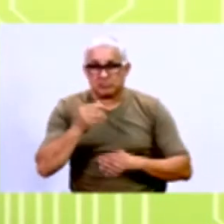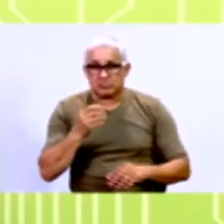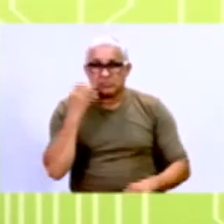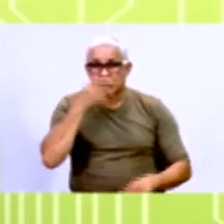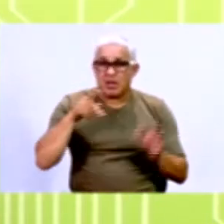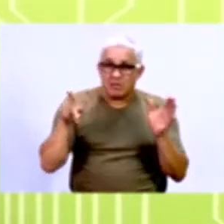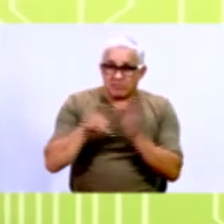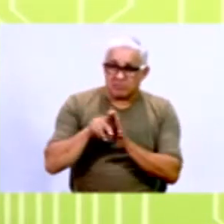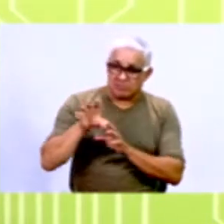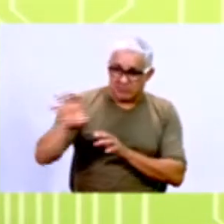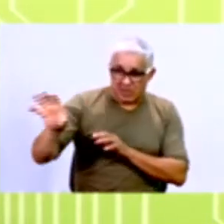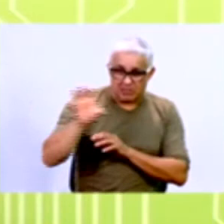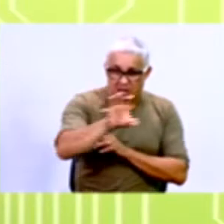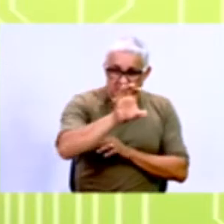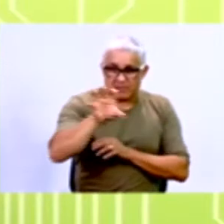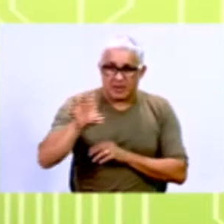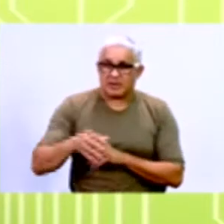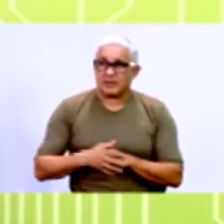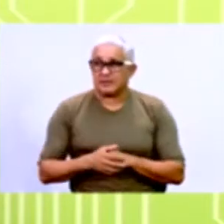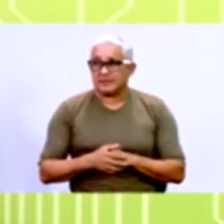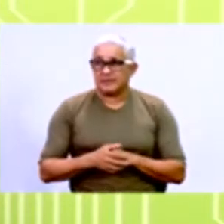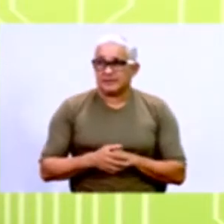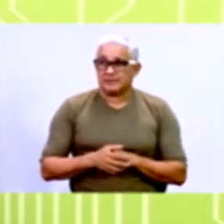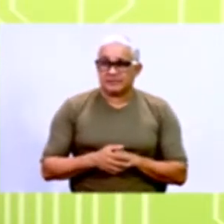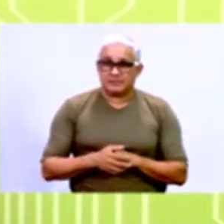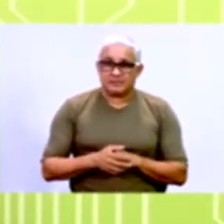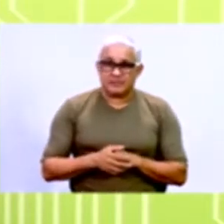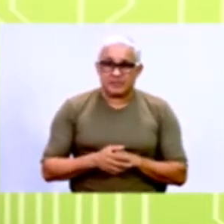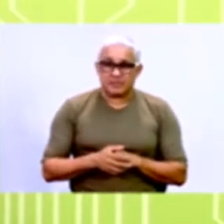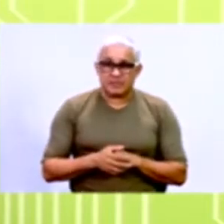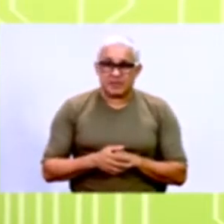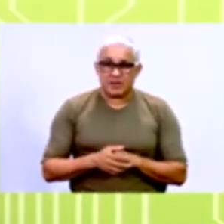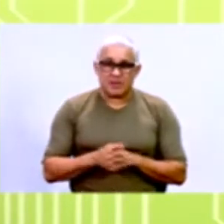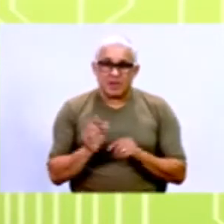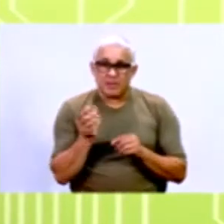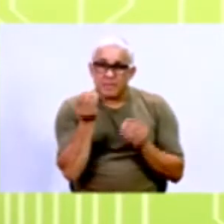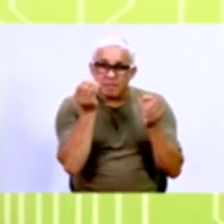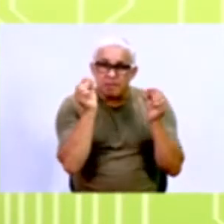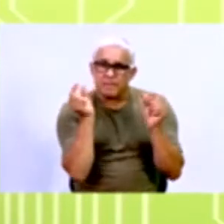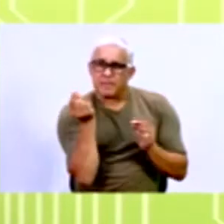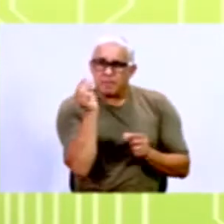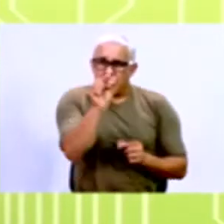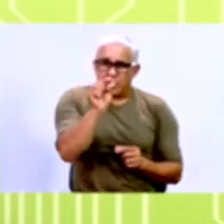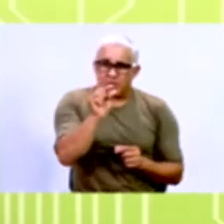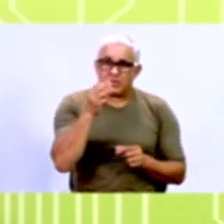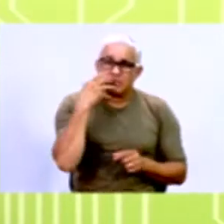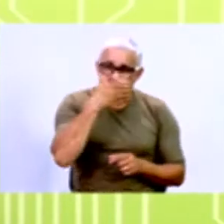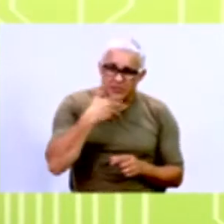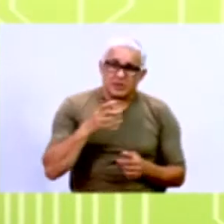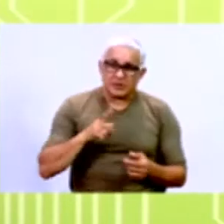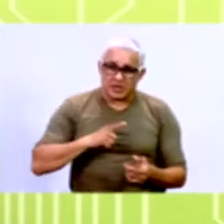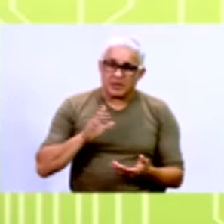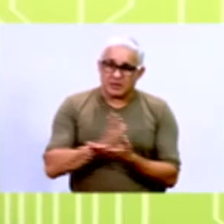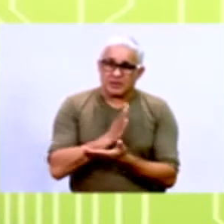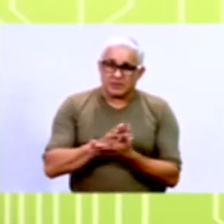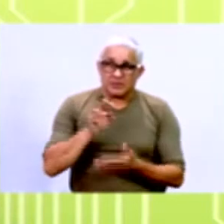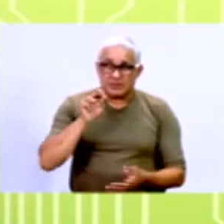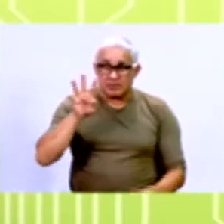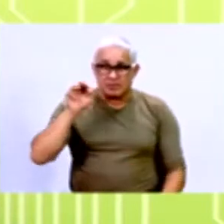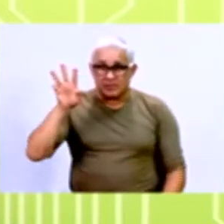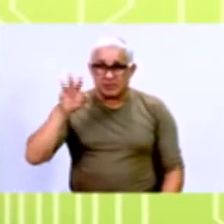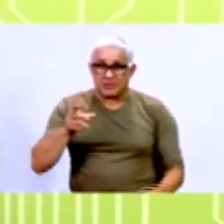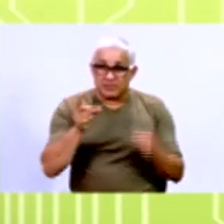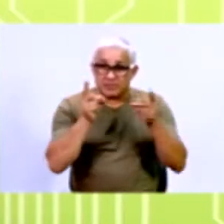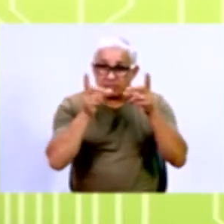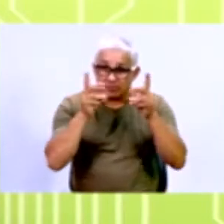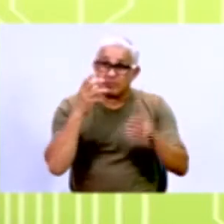mais popular, né? Ou então um trechinho de cada música. Tem alguns sites que vendem